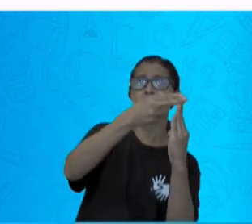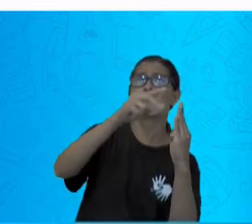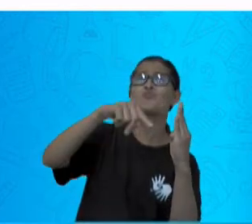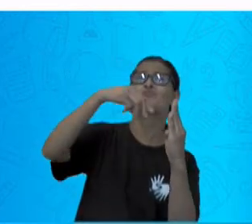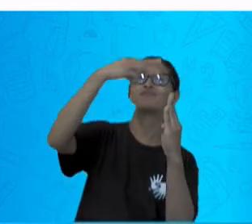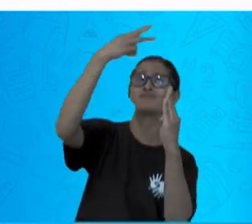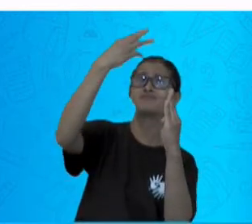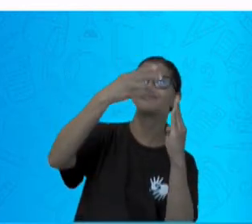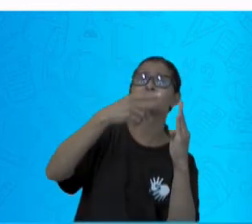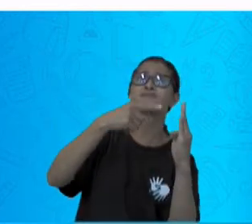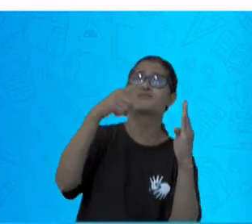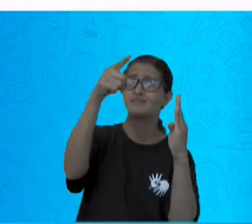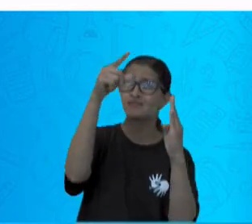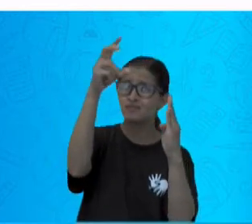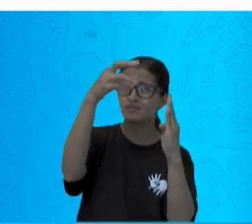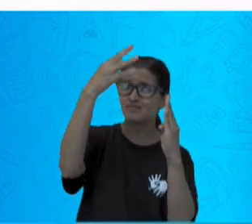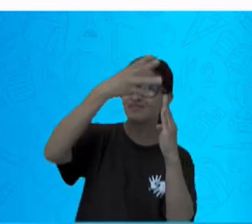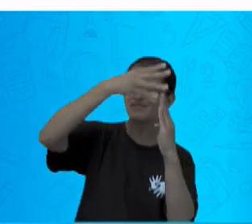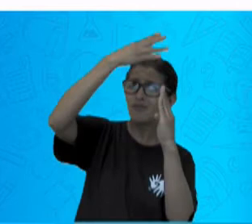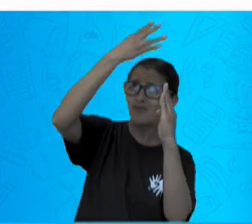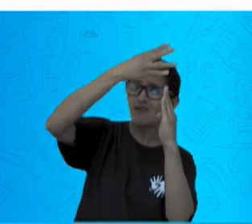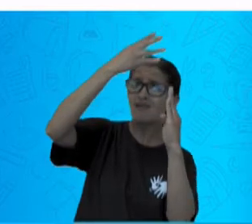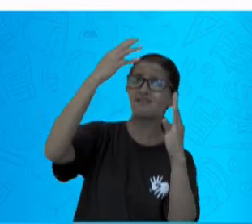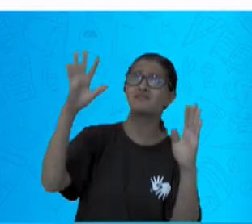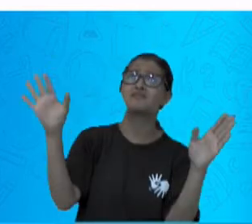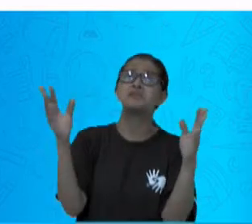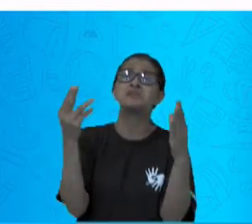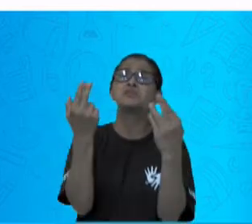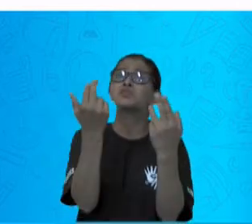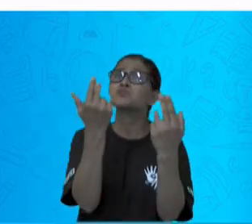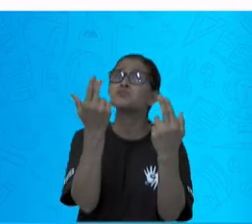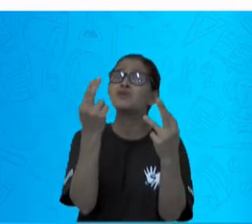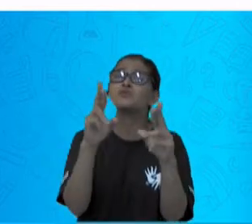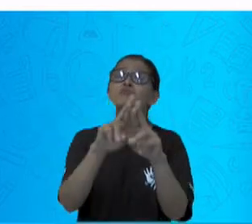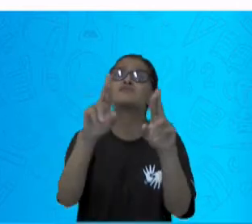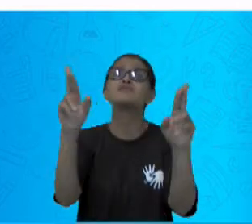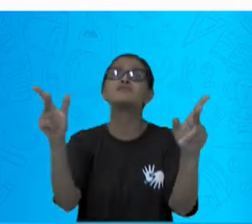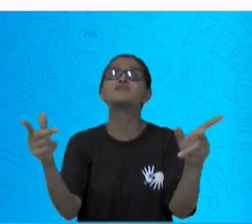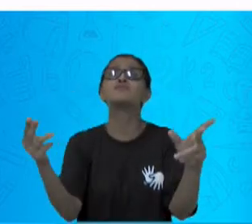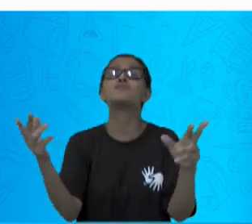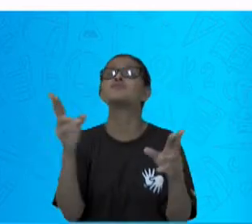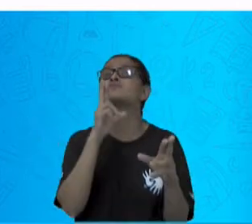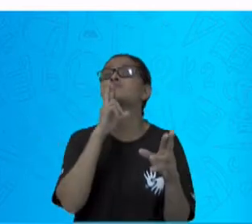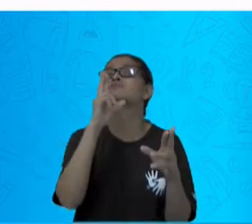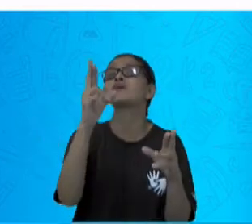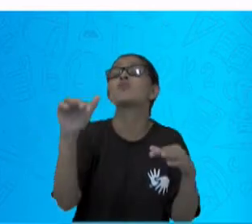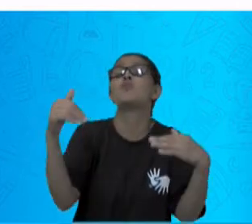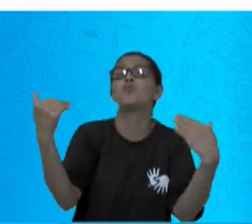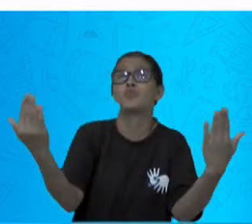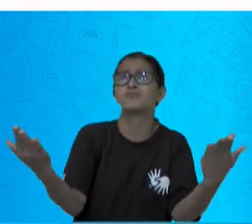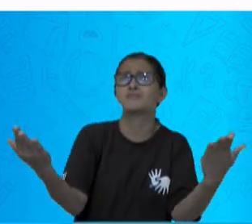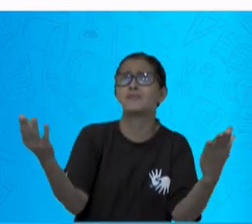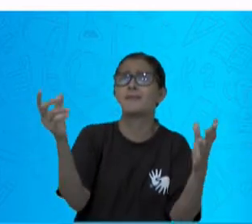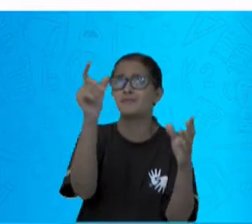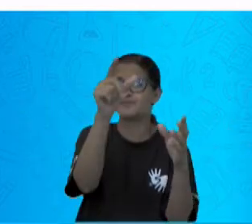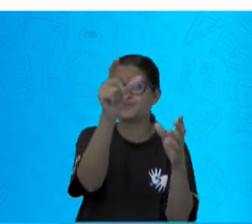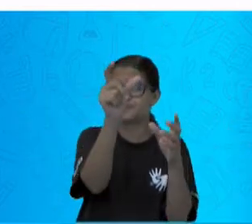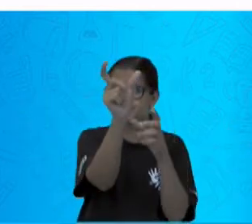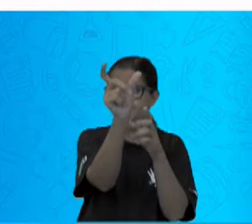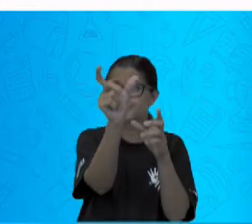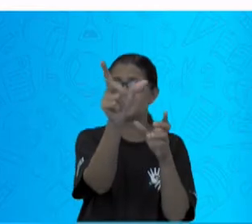quarta são iguais ou diferentes? E qual é o resultado? Então, nós vamos resolver por parte.